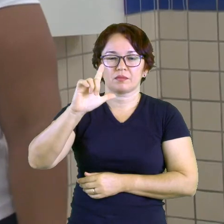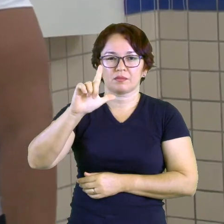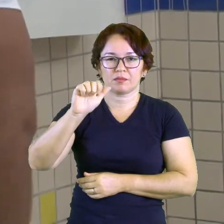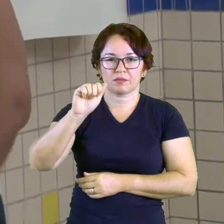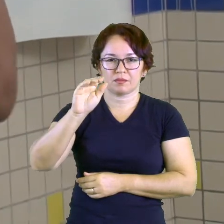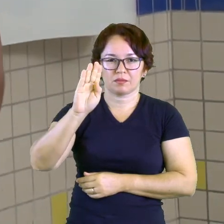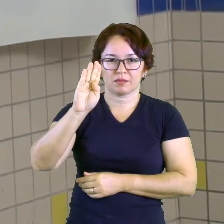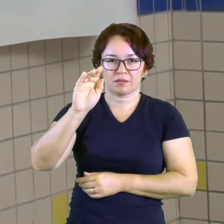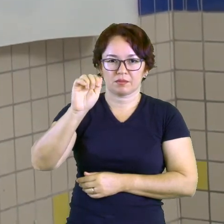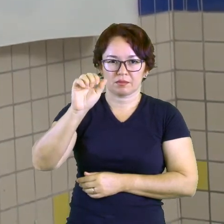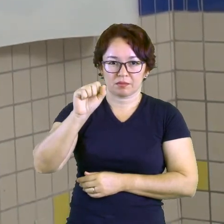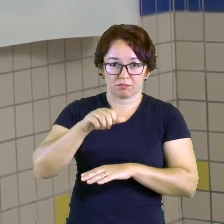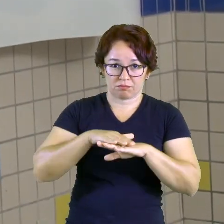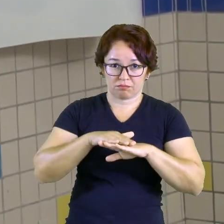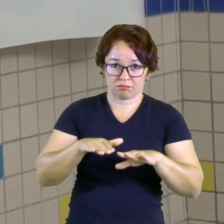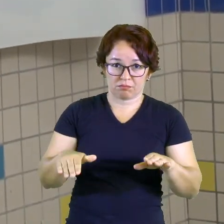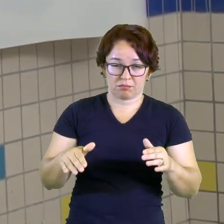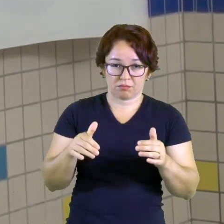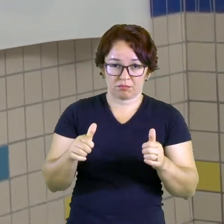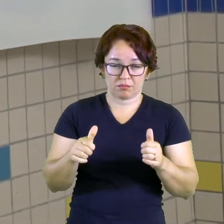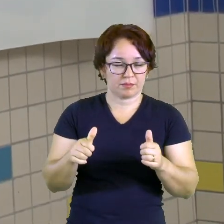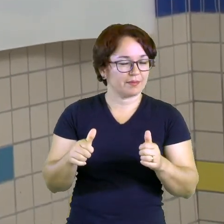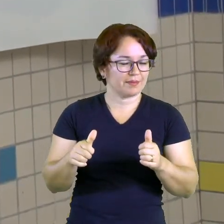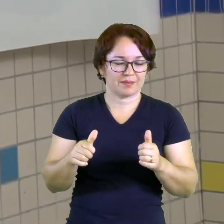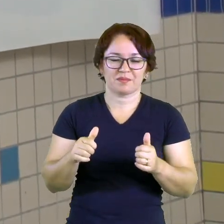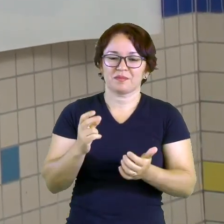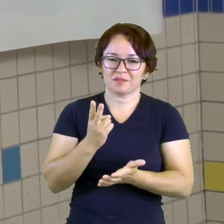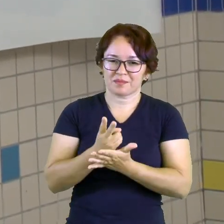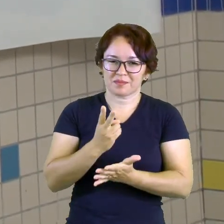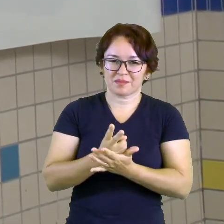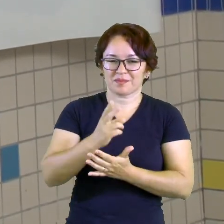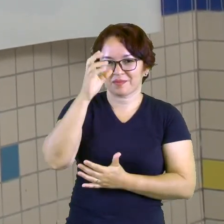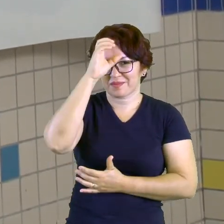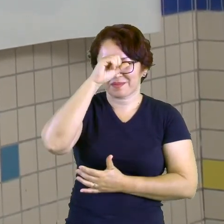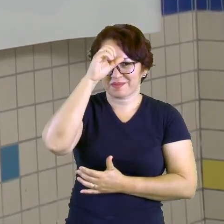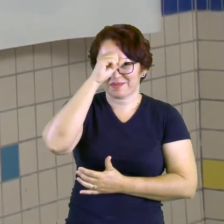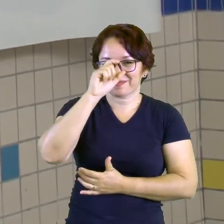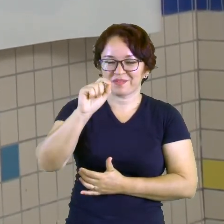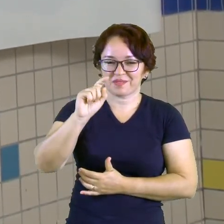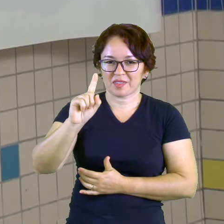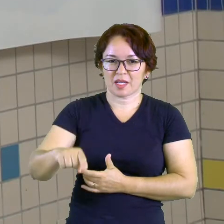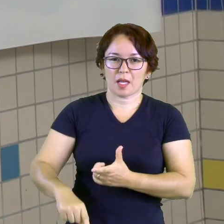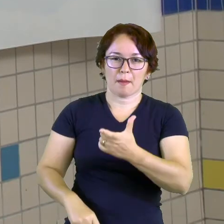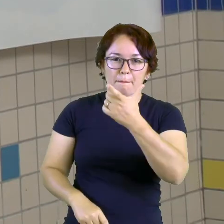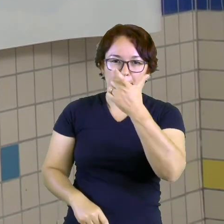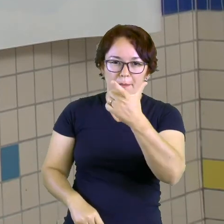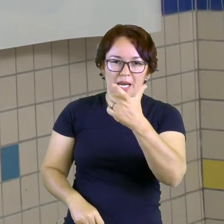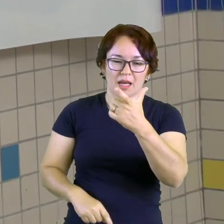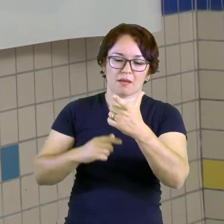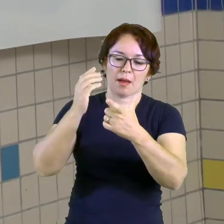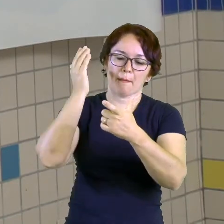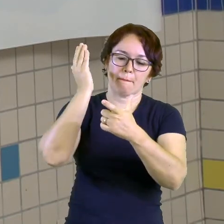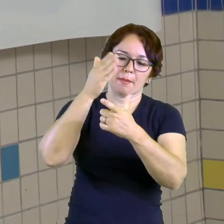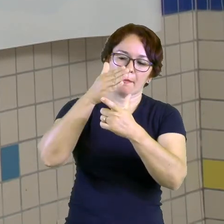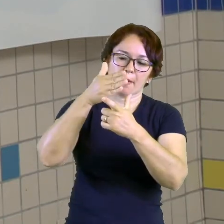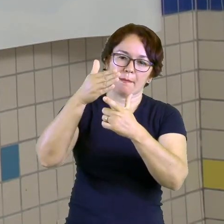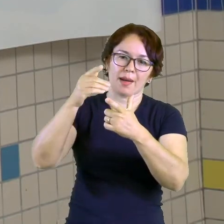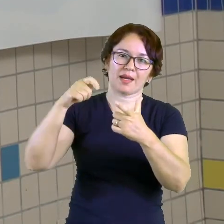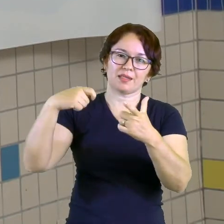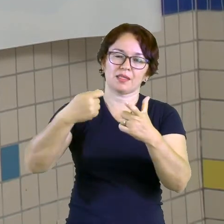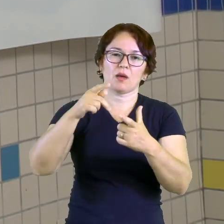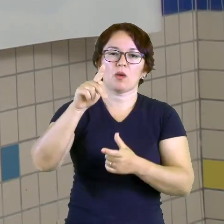aí? Não! Ainda tem a polissílaba. Então, quando que aquela palavrinha é classificada